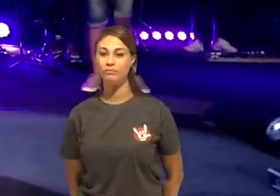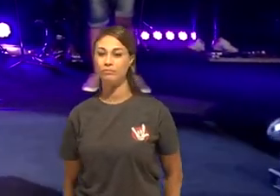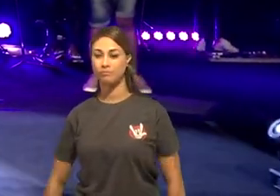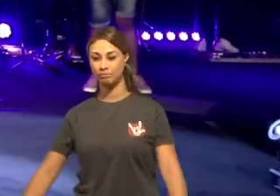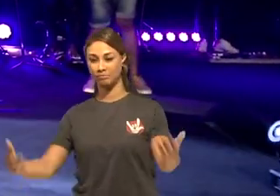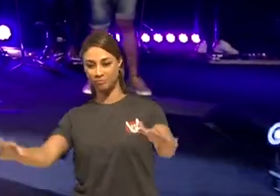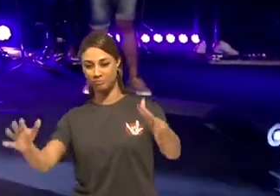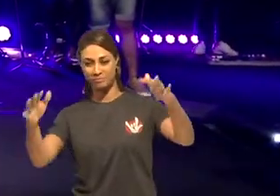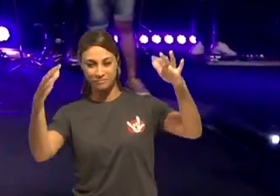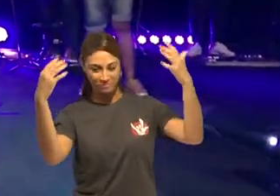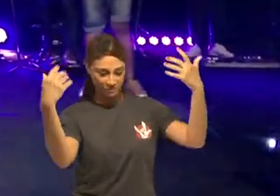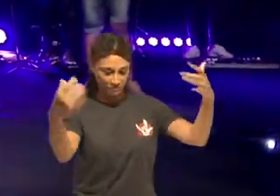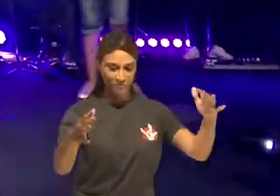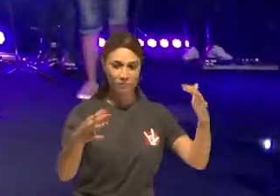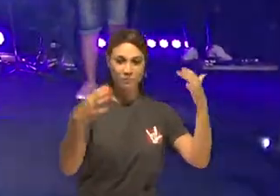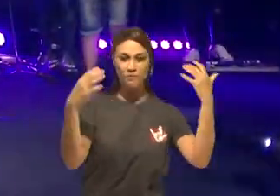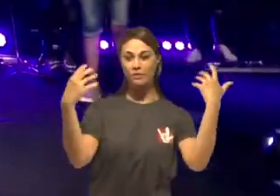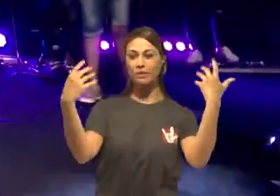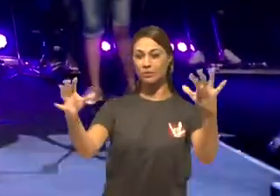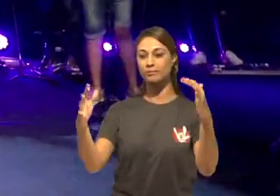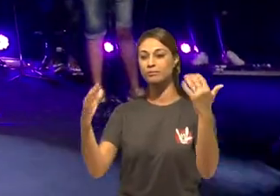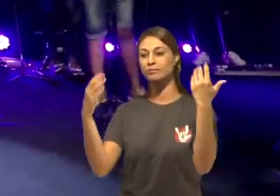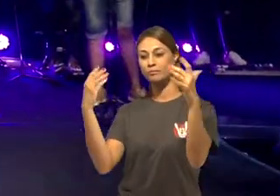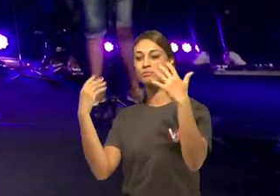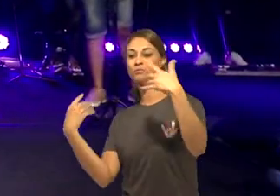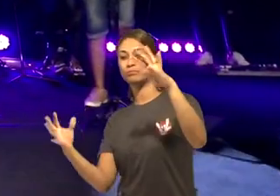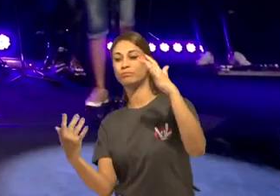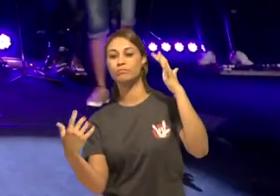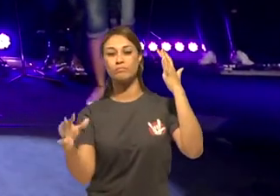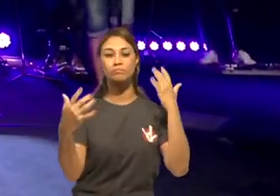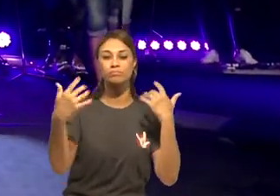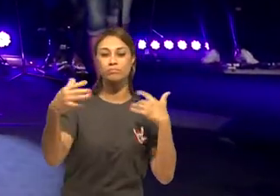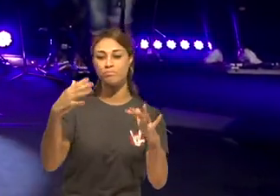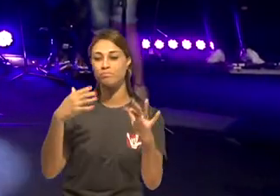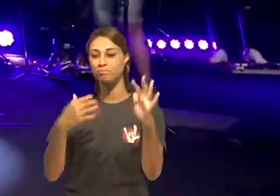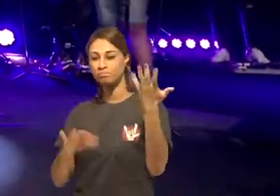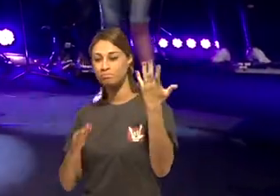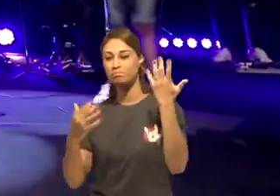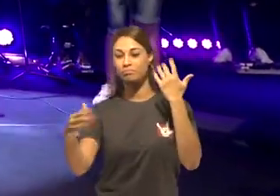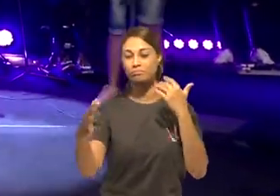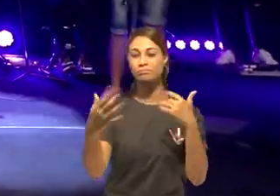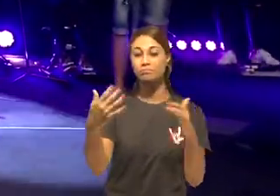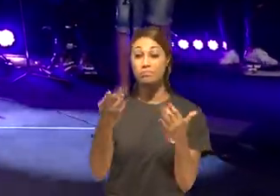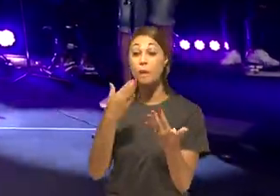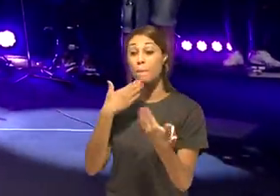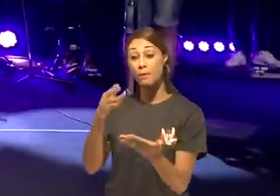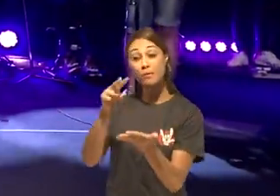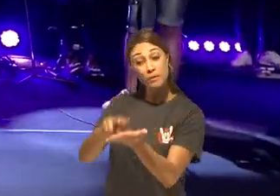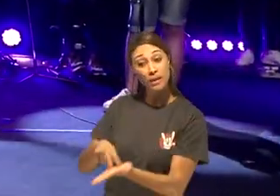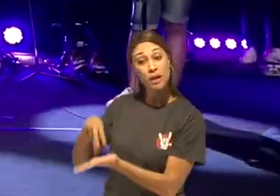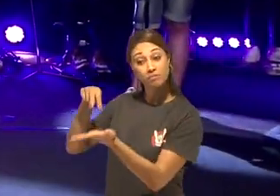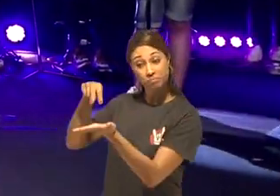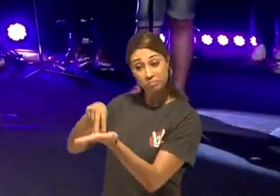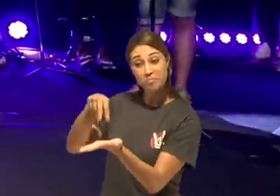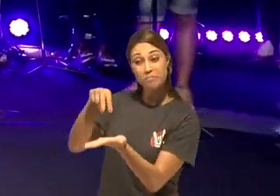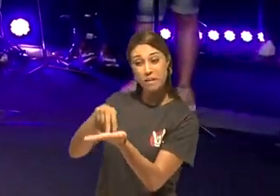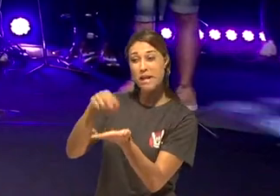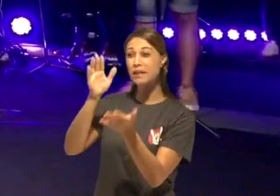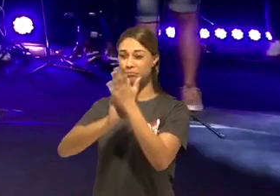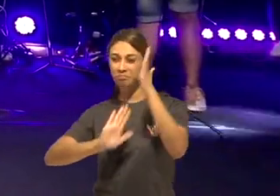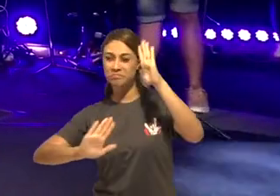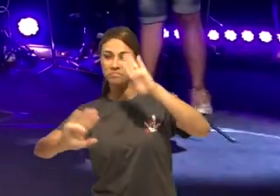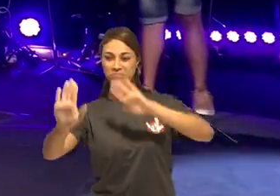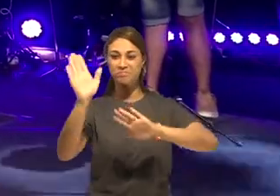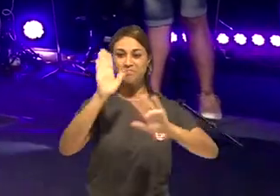Você ficar em pé aí onde você está, celebrar com o Surge 100, fazer uma grande festa ao nosso Deus, voar nas asas do